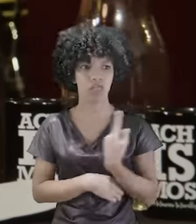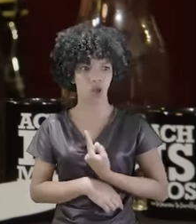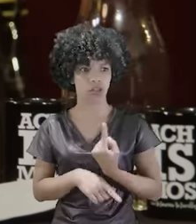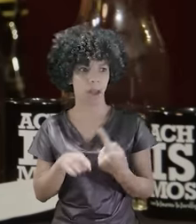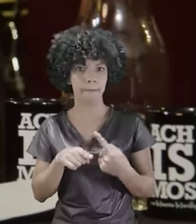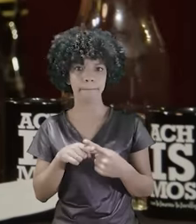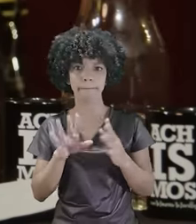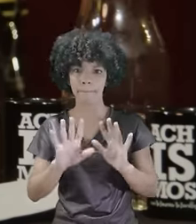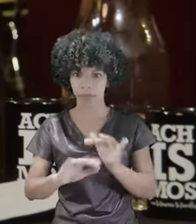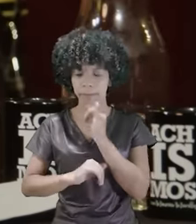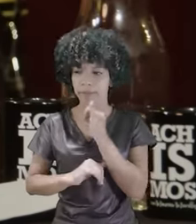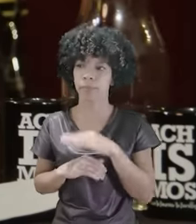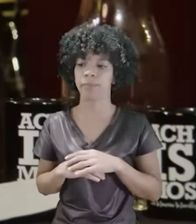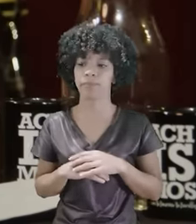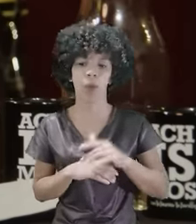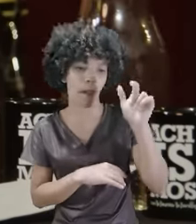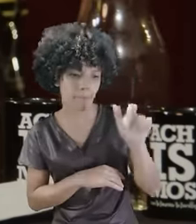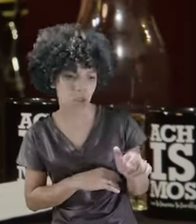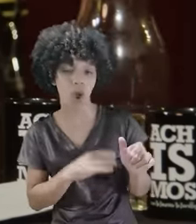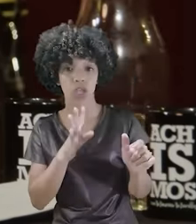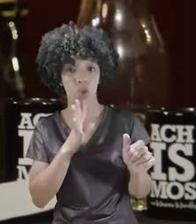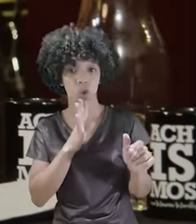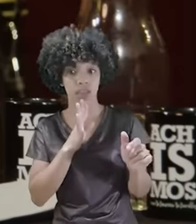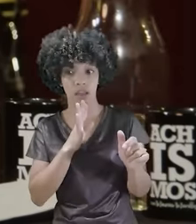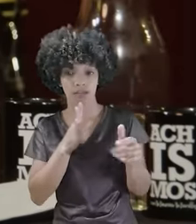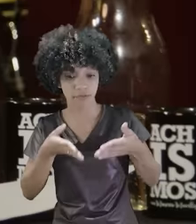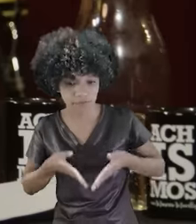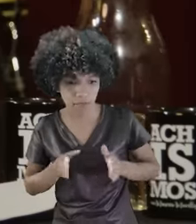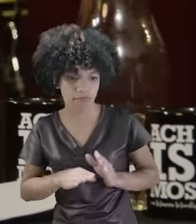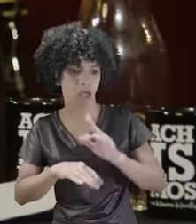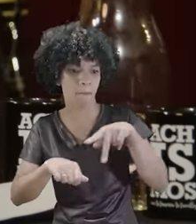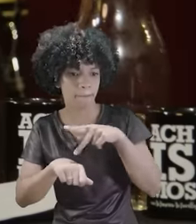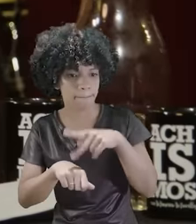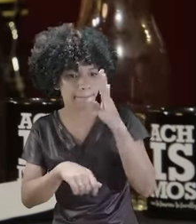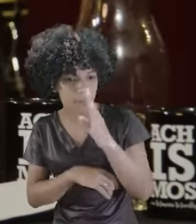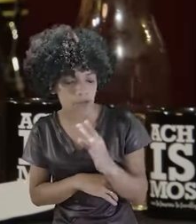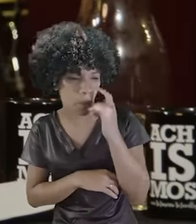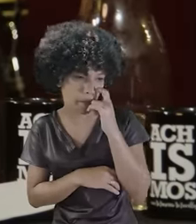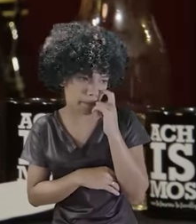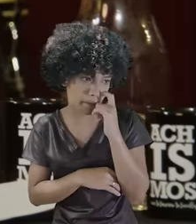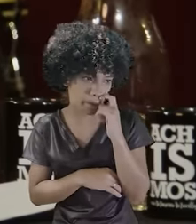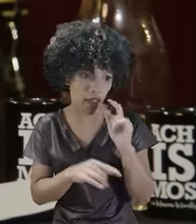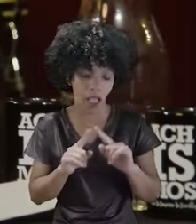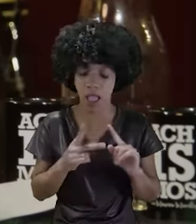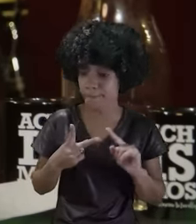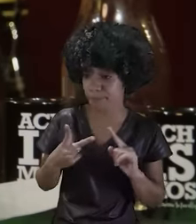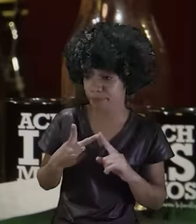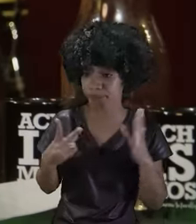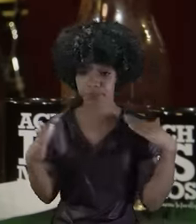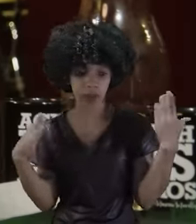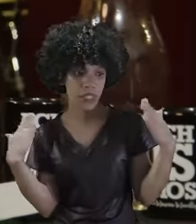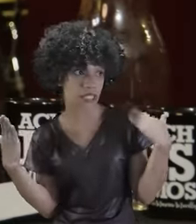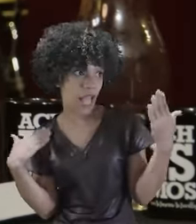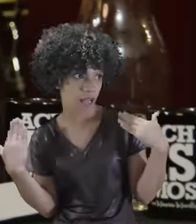gente porque é uma coisa é uma pessoa que conhece o Brasil vem para o Brasil e é turista outra